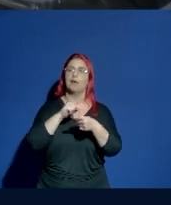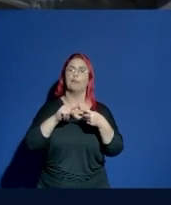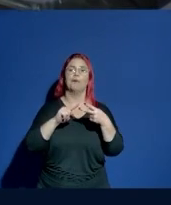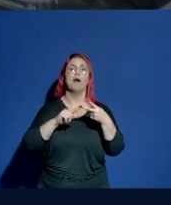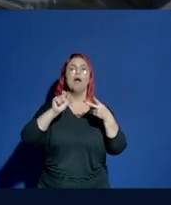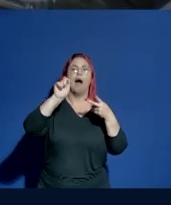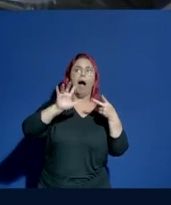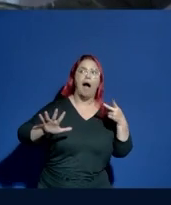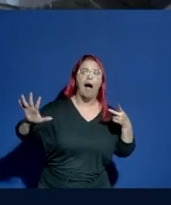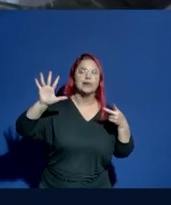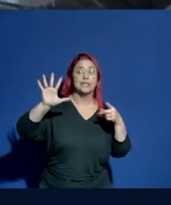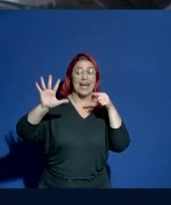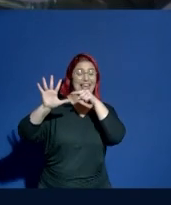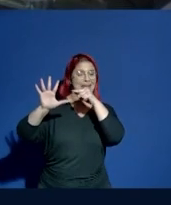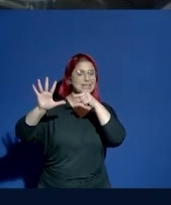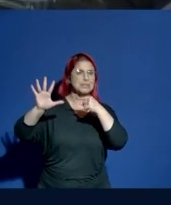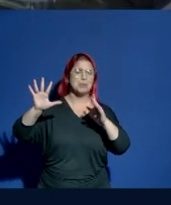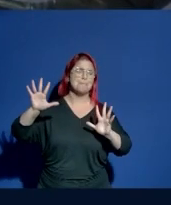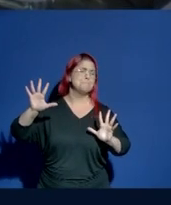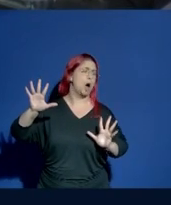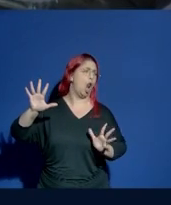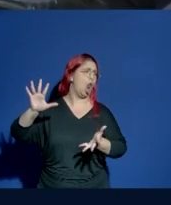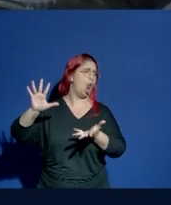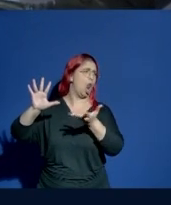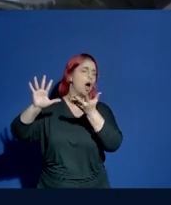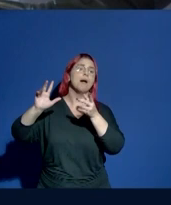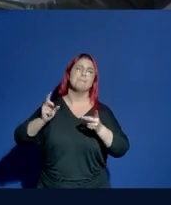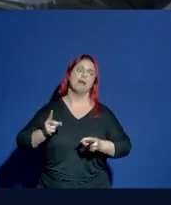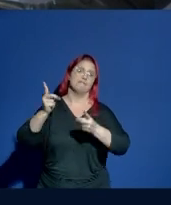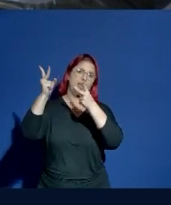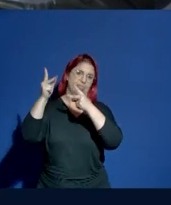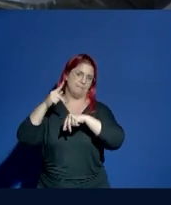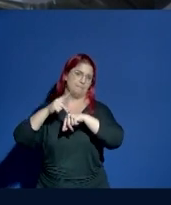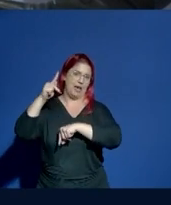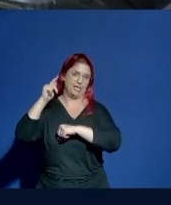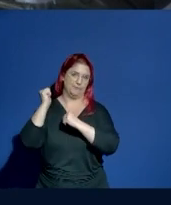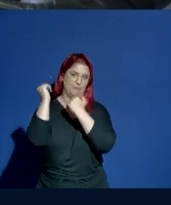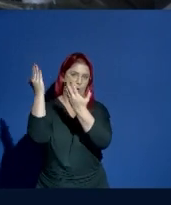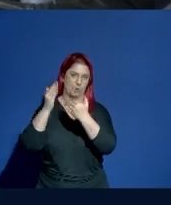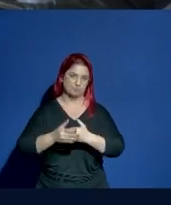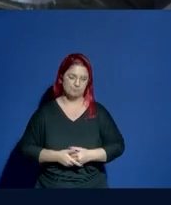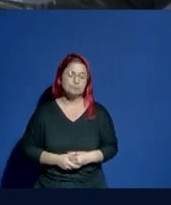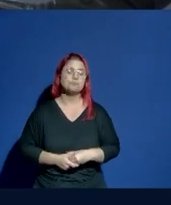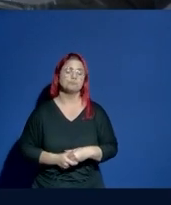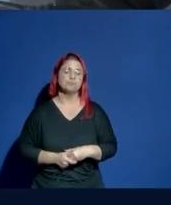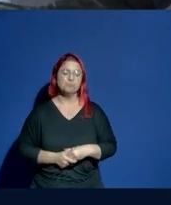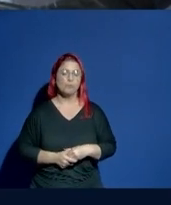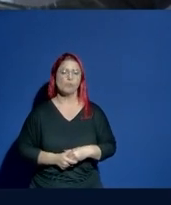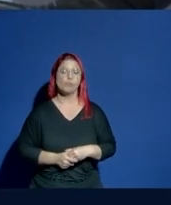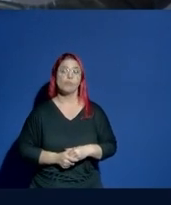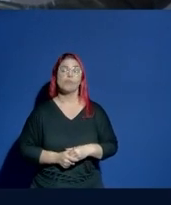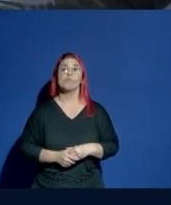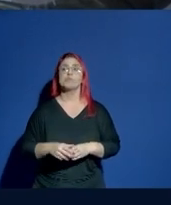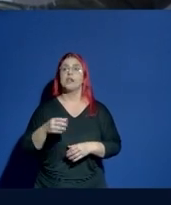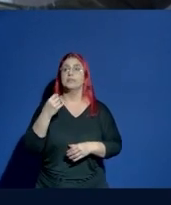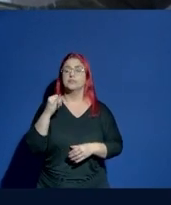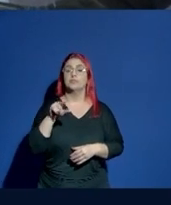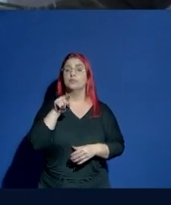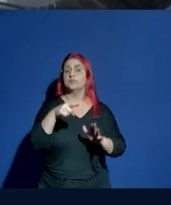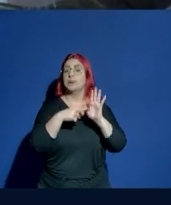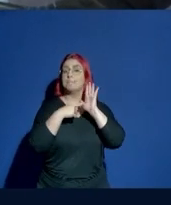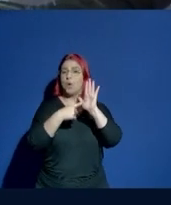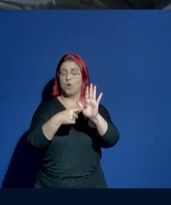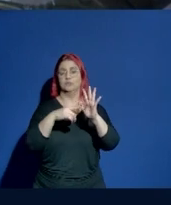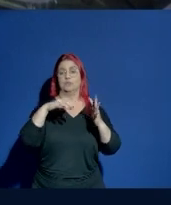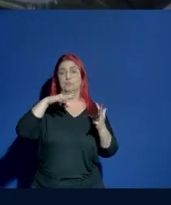O evento Ásia foi o grande propulsor para essa questão da exportação. Quando você coloca, né, no desenho mundial, né,